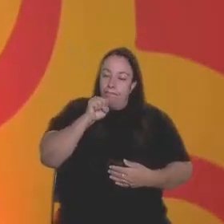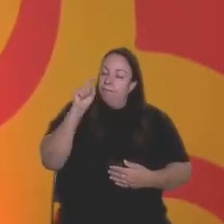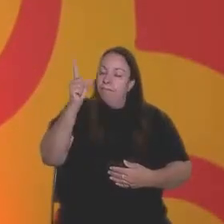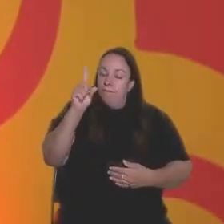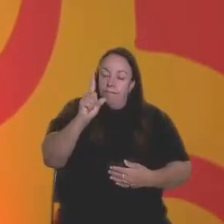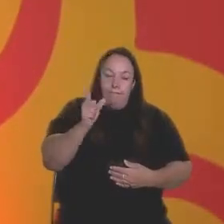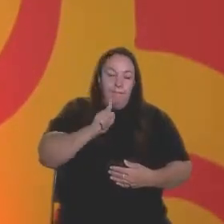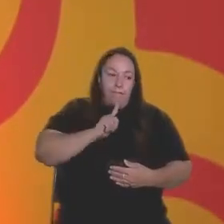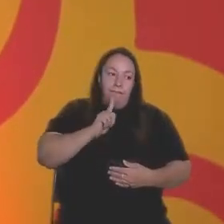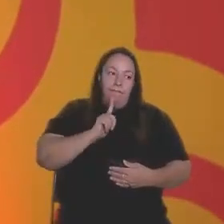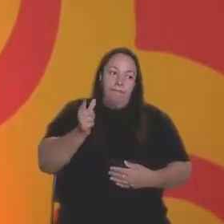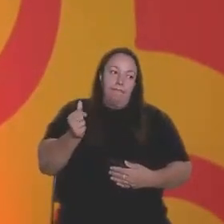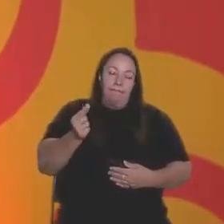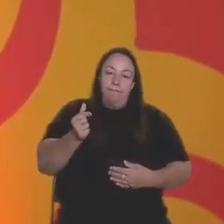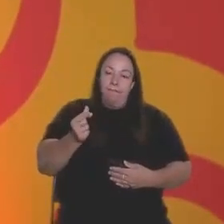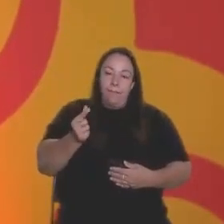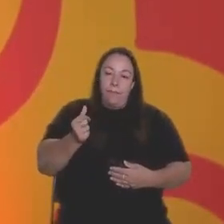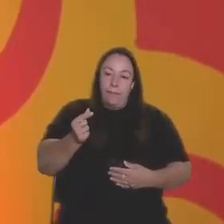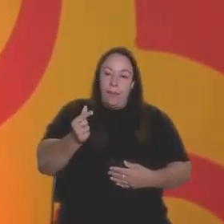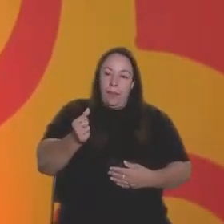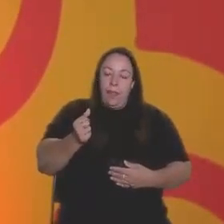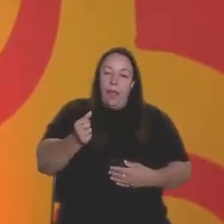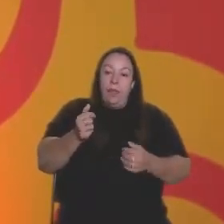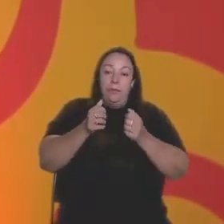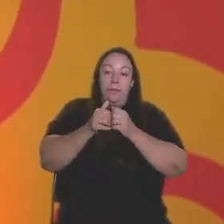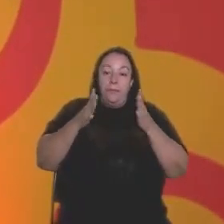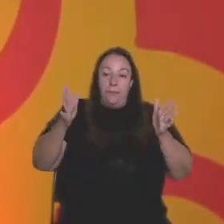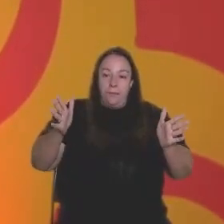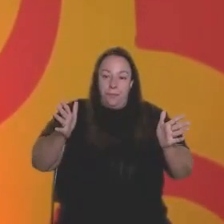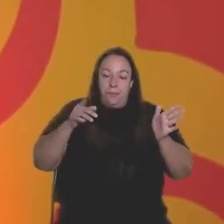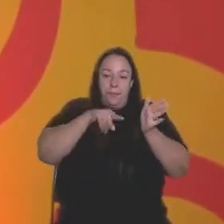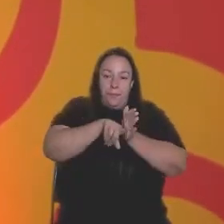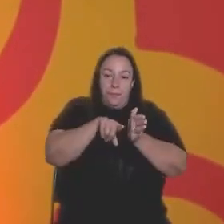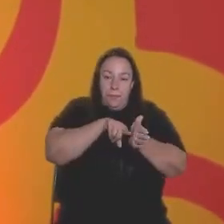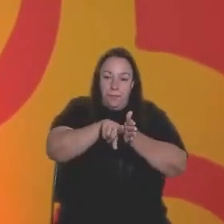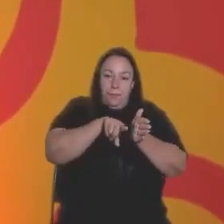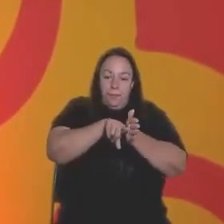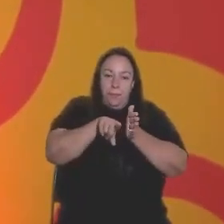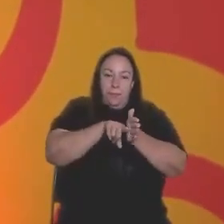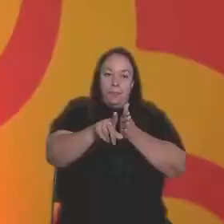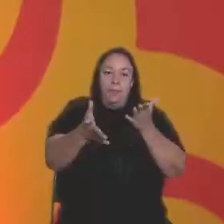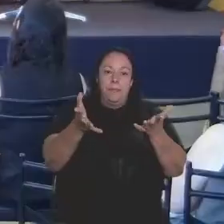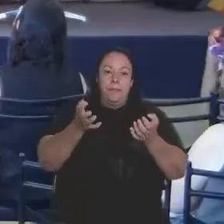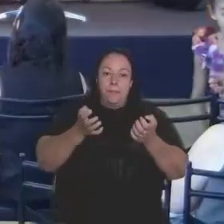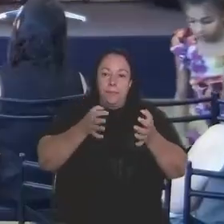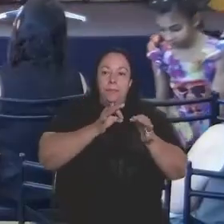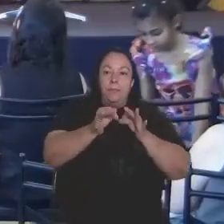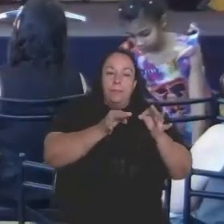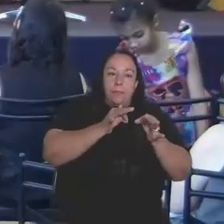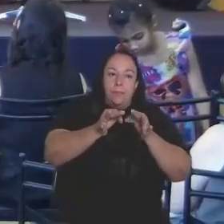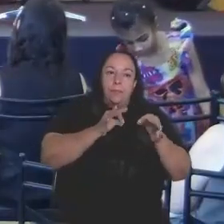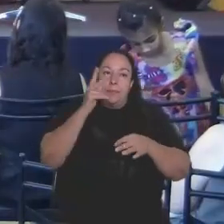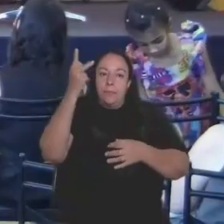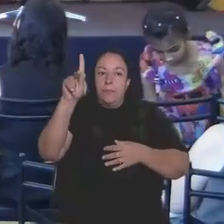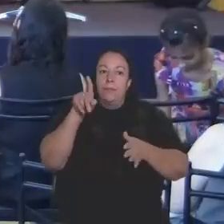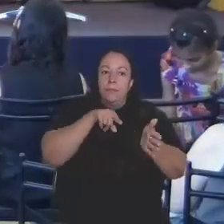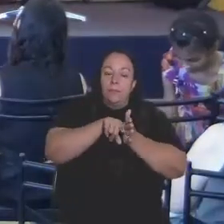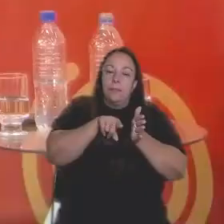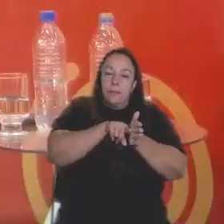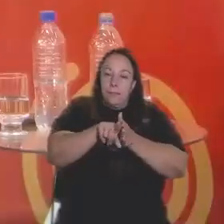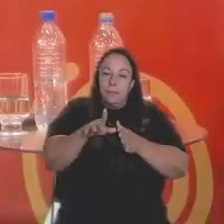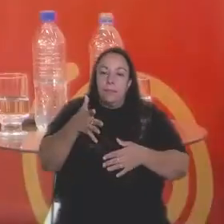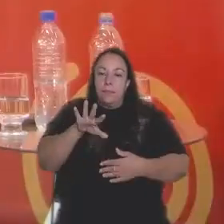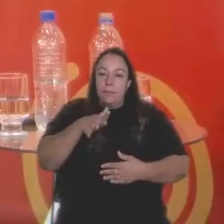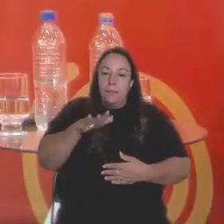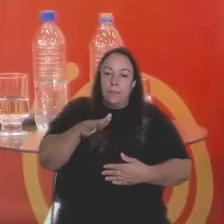não tem preço. Gente, eu vou abrir para perguntas daqui a pouquinho. Quem já quiser ir preparando a sua pergunta, a gente está faltando